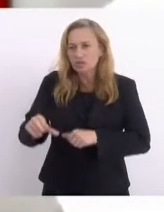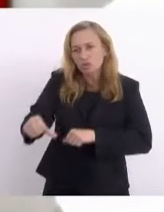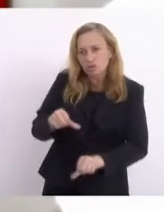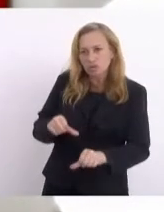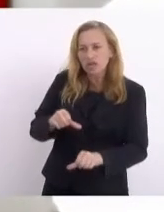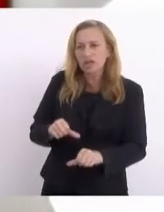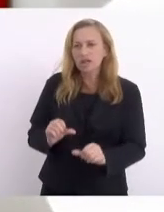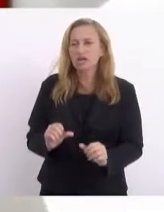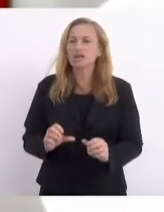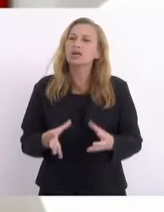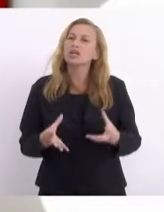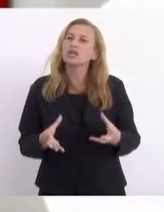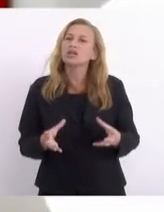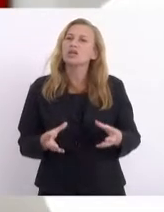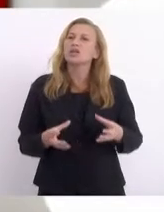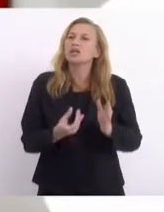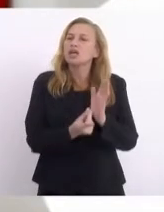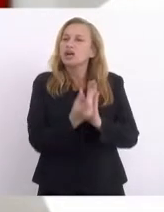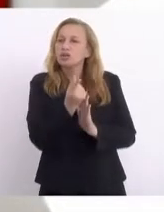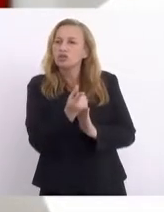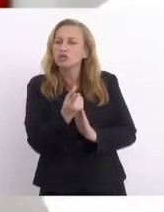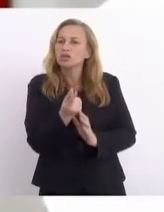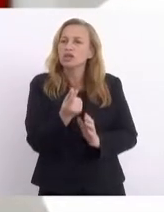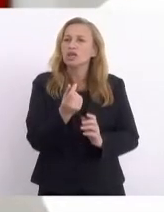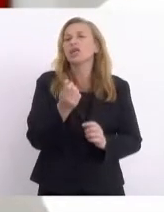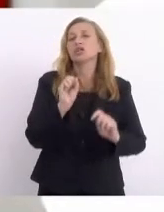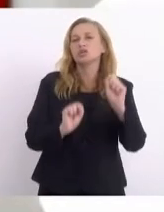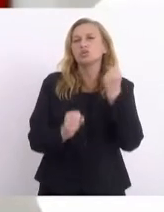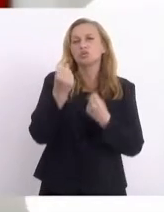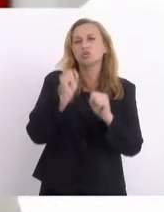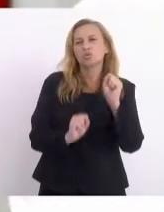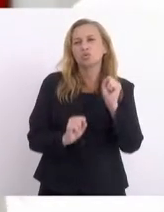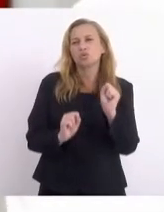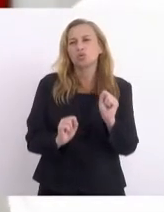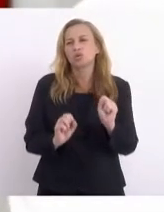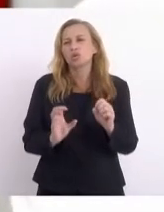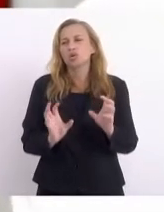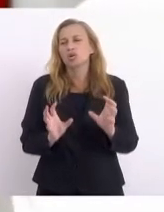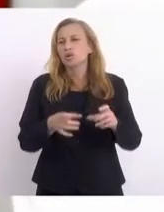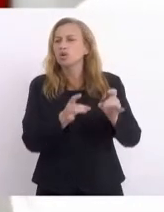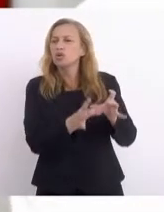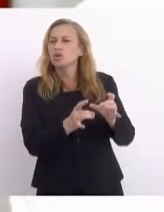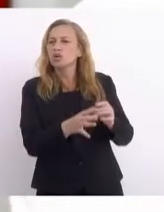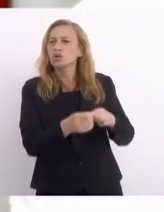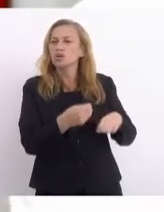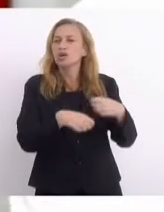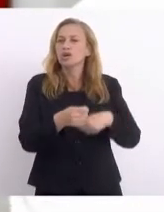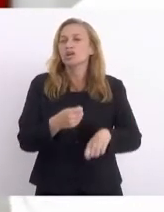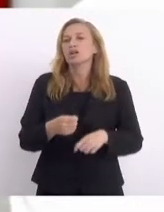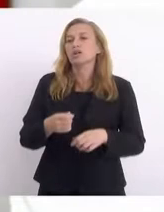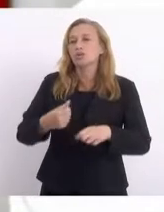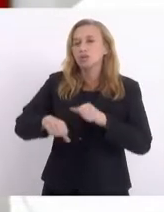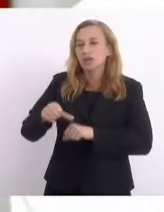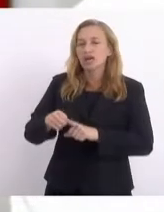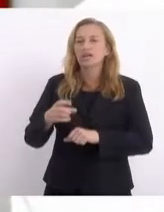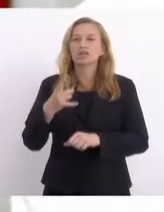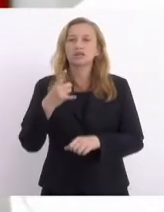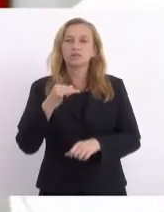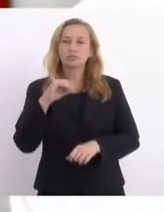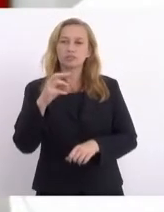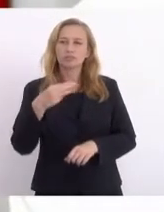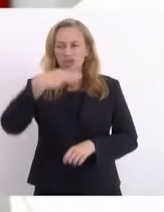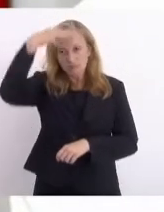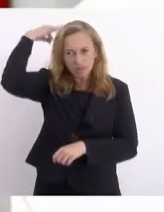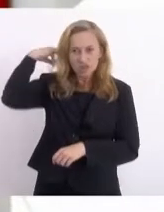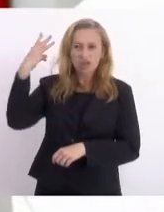contrário, e de Economia, Indústria e Comércio, contrário. Relatores, deputado Márcio Pacheco, Franciane Motta e Célia Jordão.